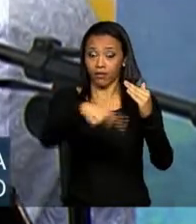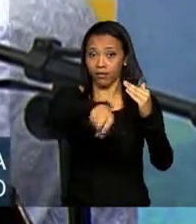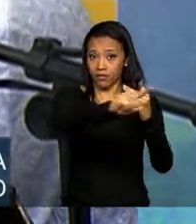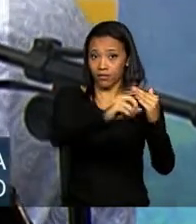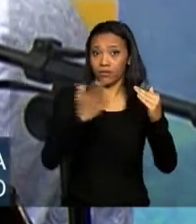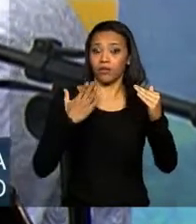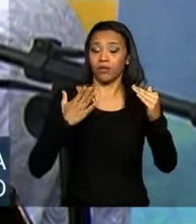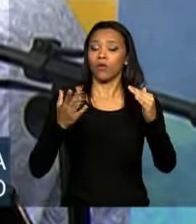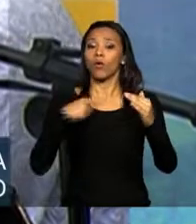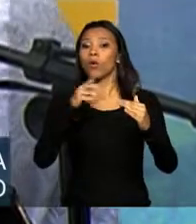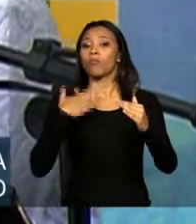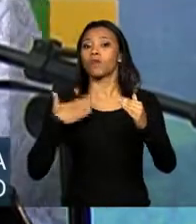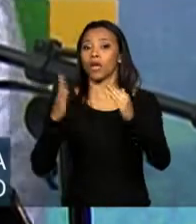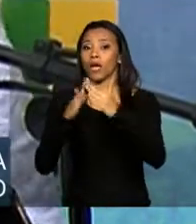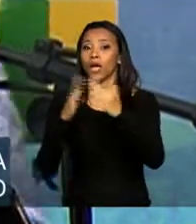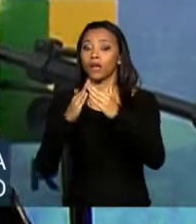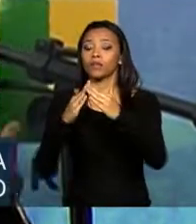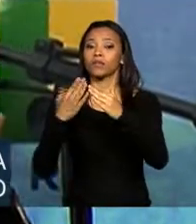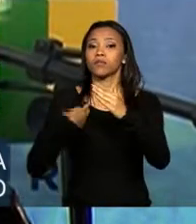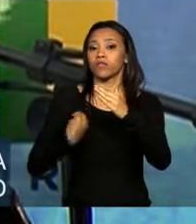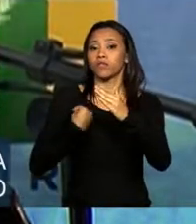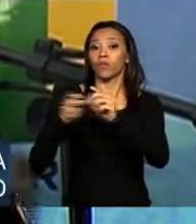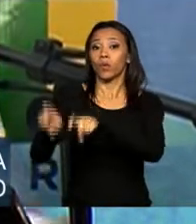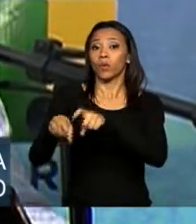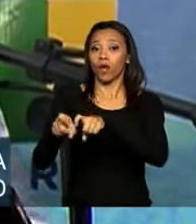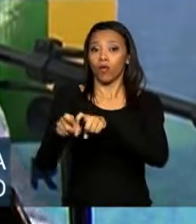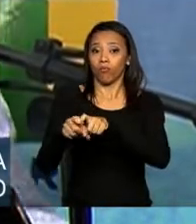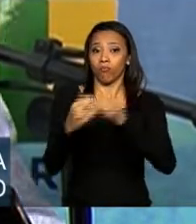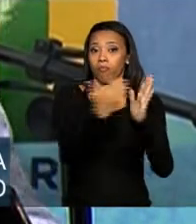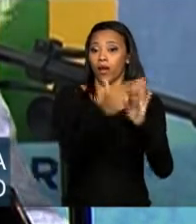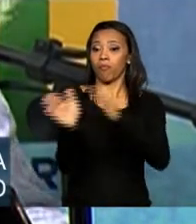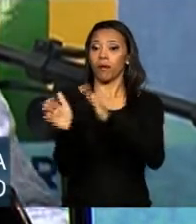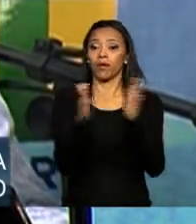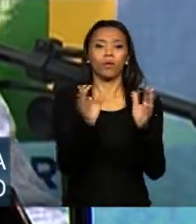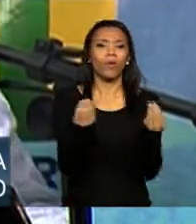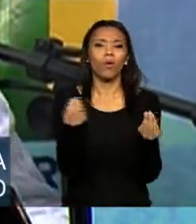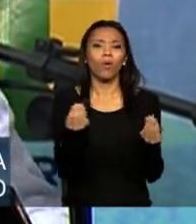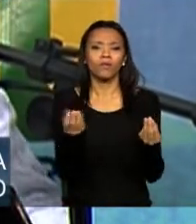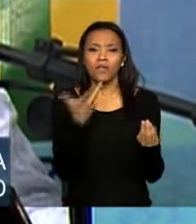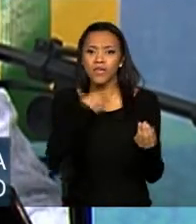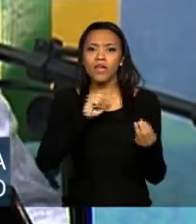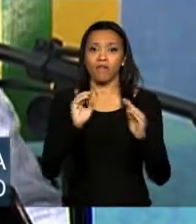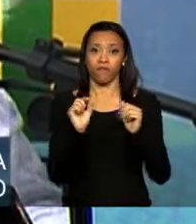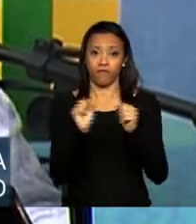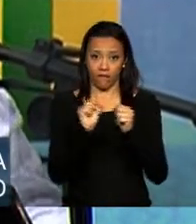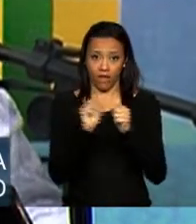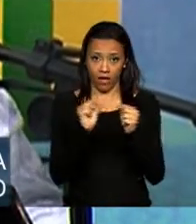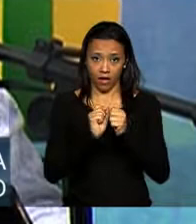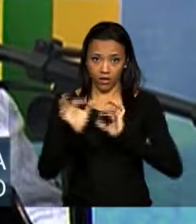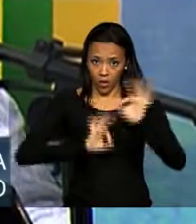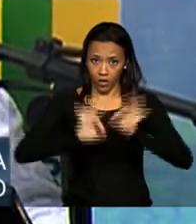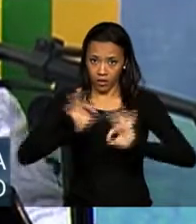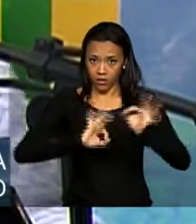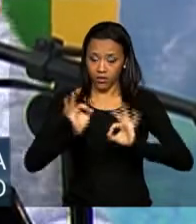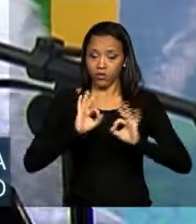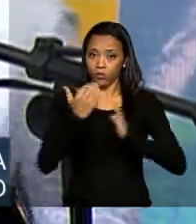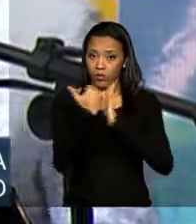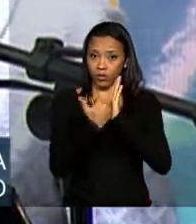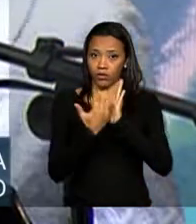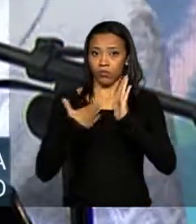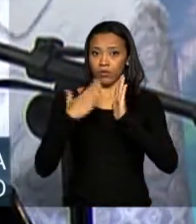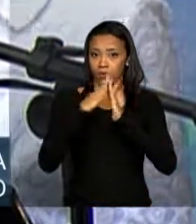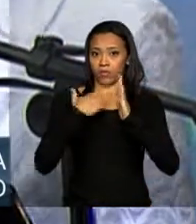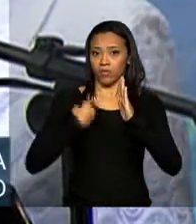fica para Minha Casa Minha vida rural e mais quem faz o Minha Casa Minha Vida É bom que você saibam